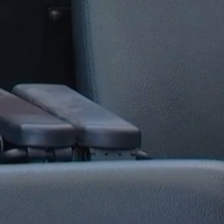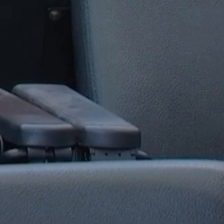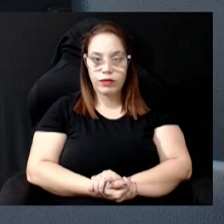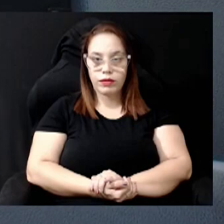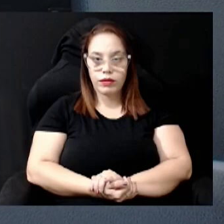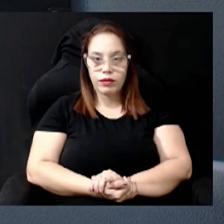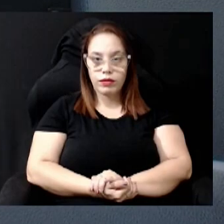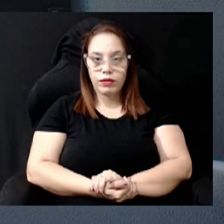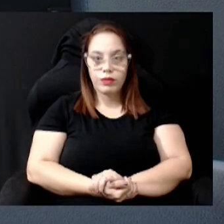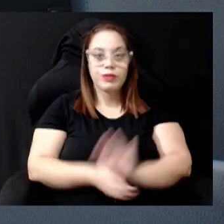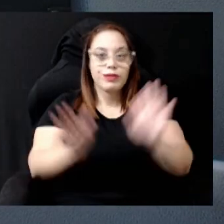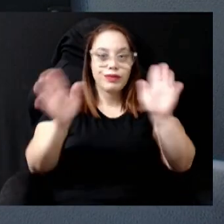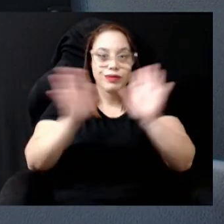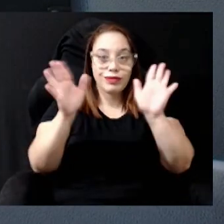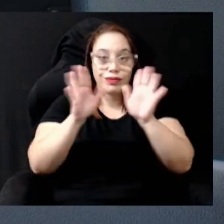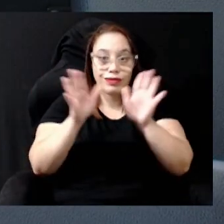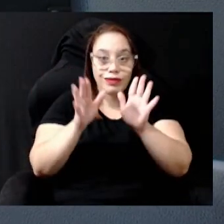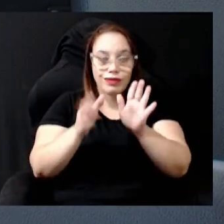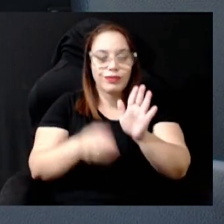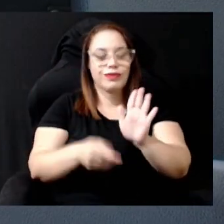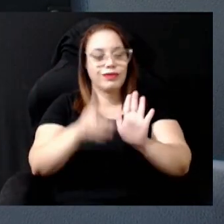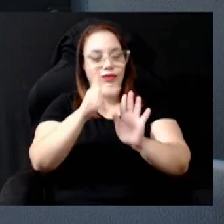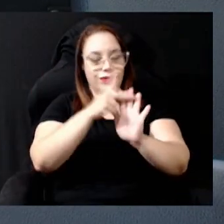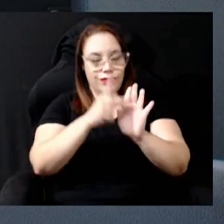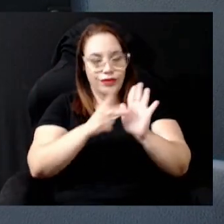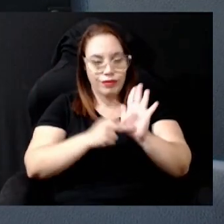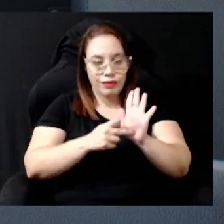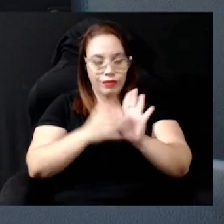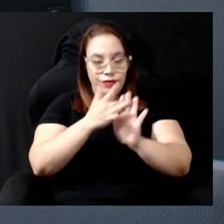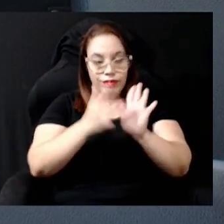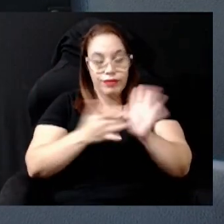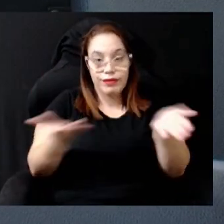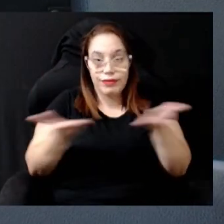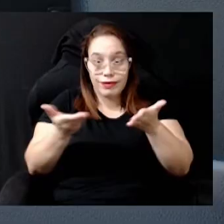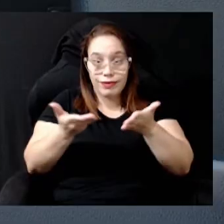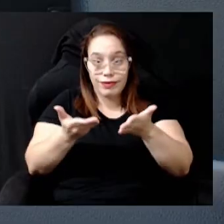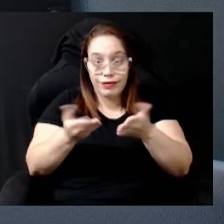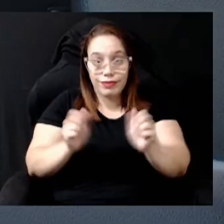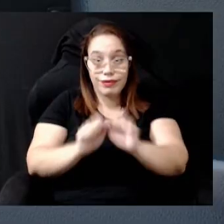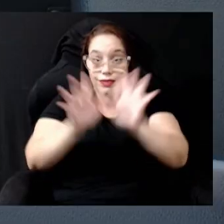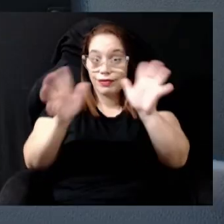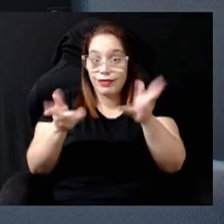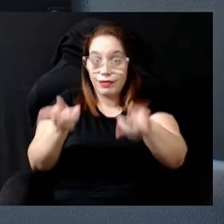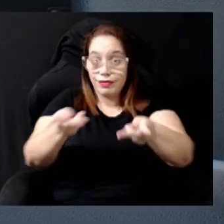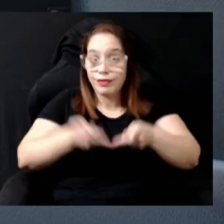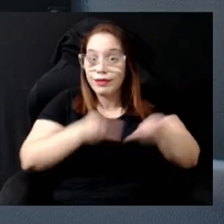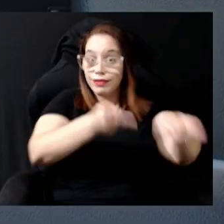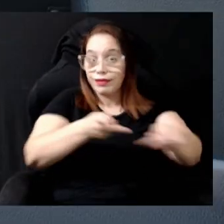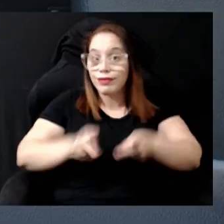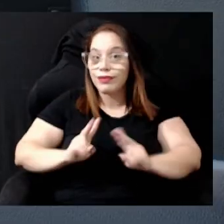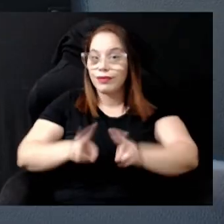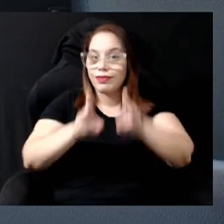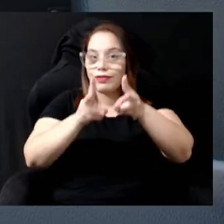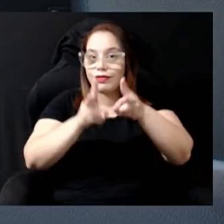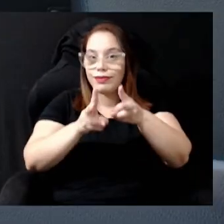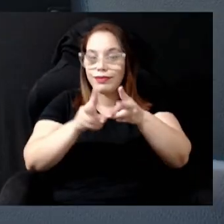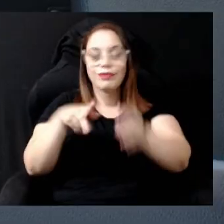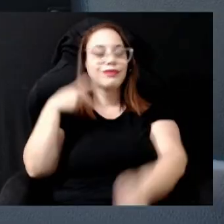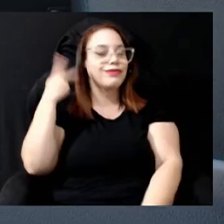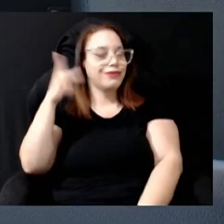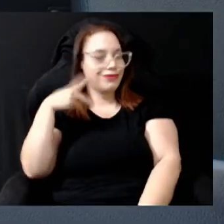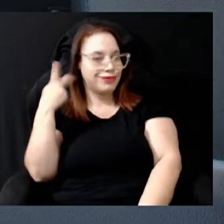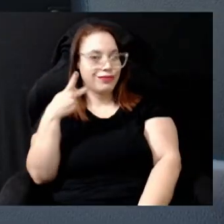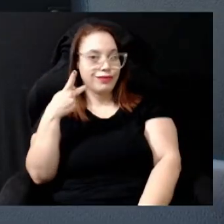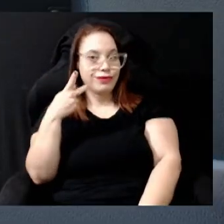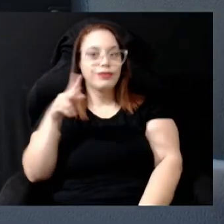Olá, minha gente, mais um Em Pauta começando e é claro, os nossos convidados são sempre os vereadores, os